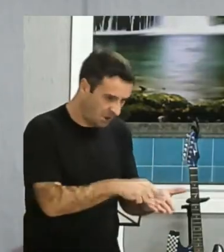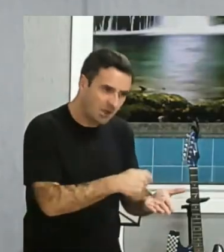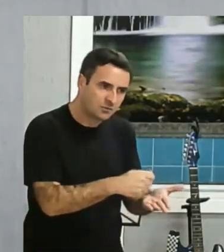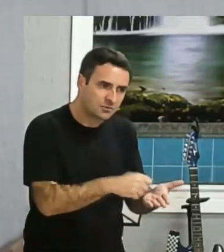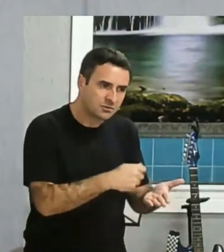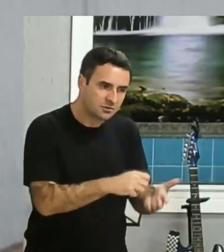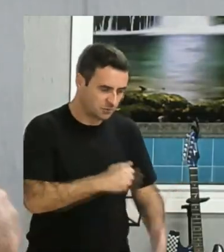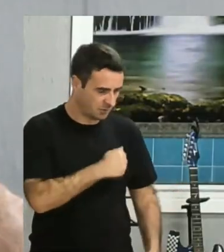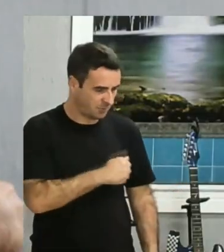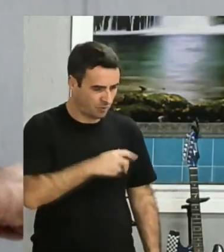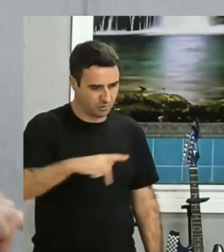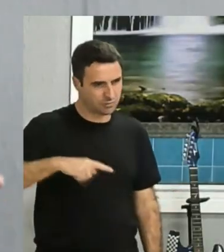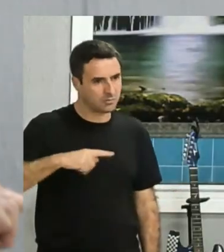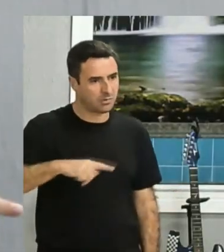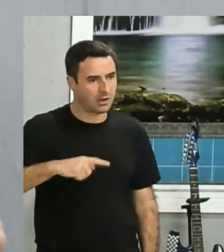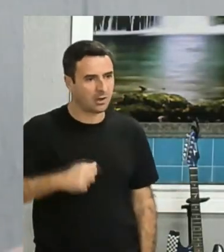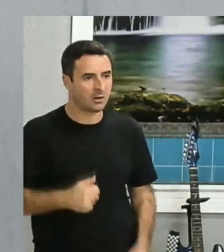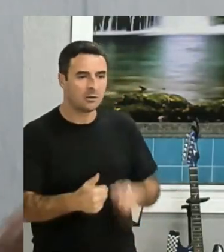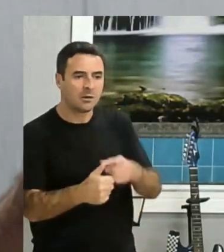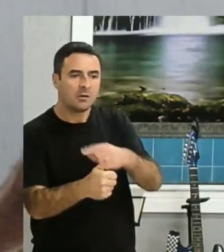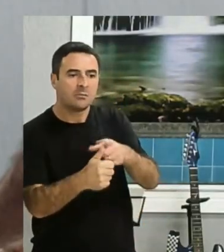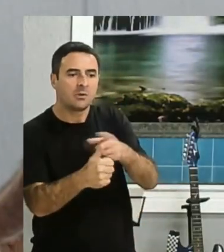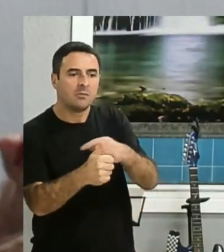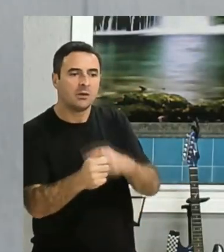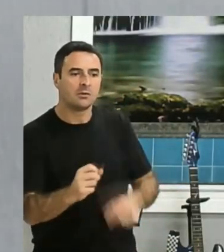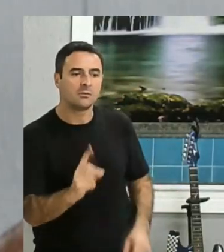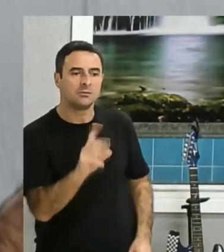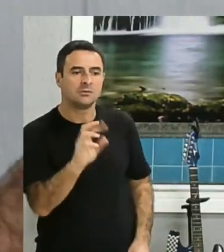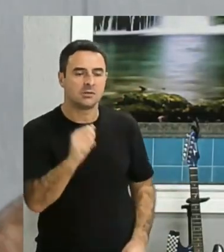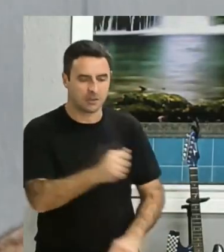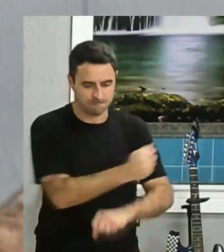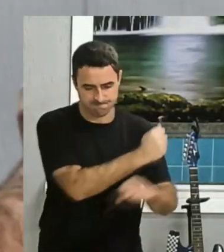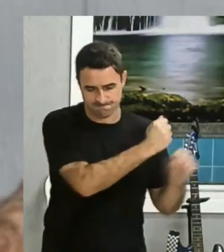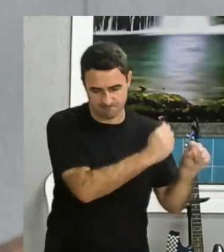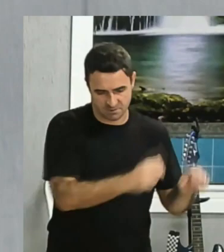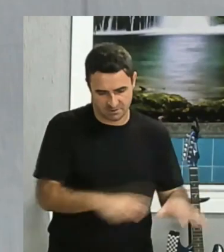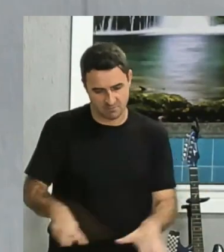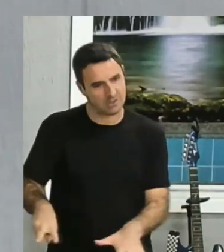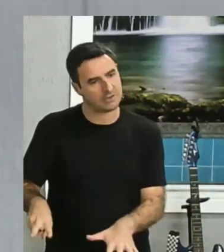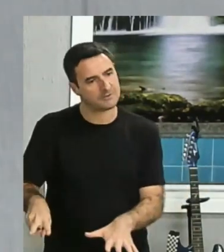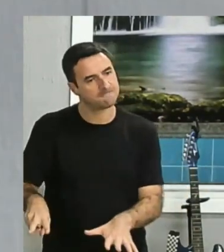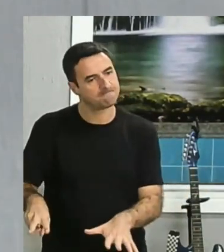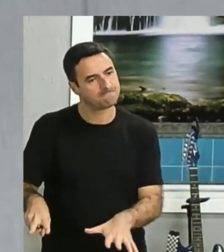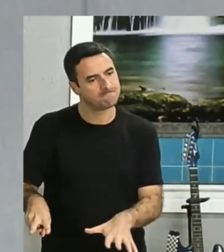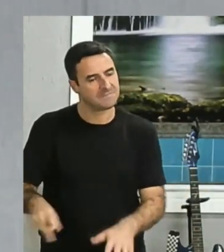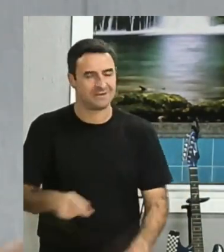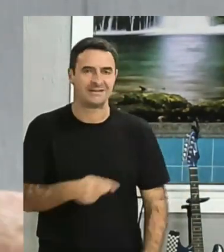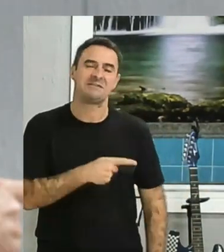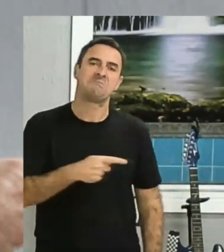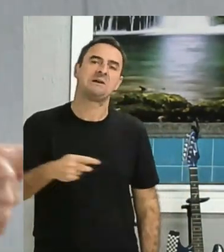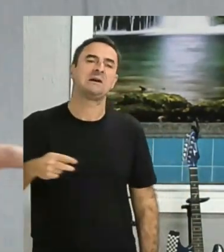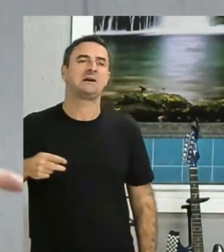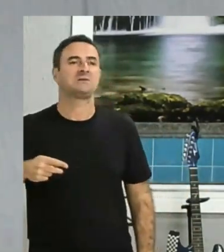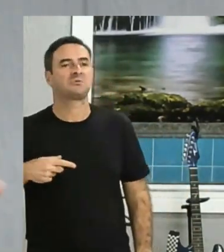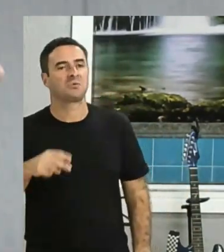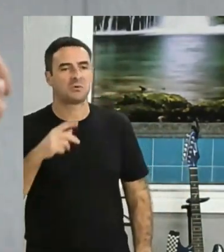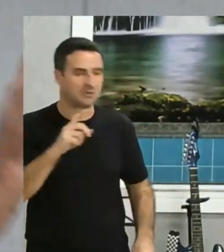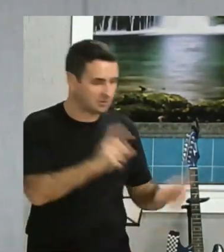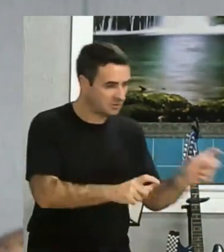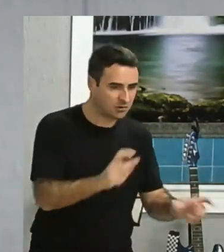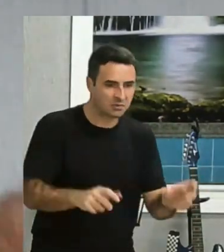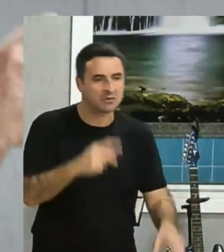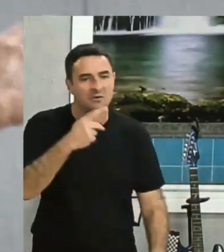chamado de primeiro dia da semana. Alguns vão dizer assim, pastor,